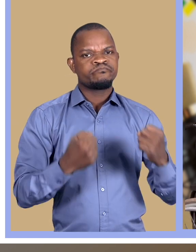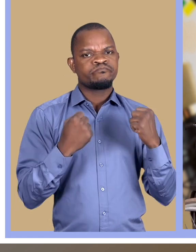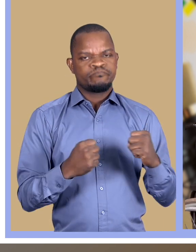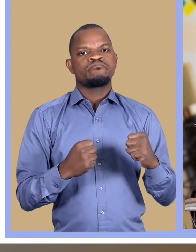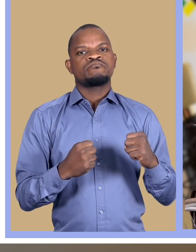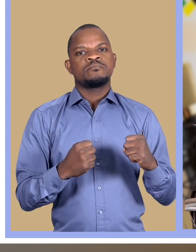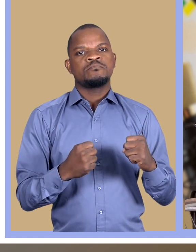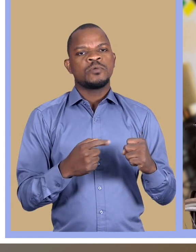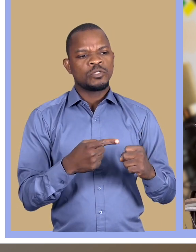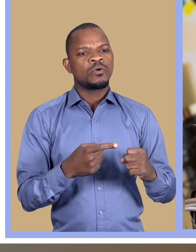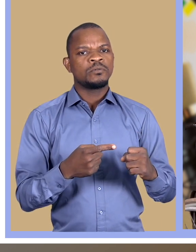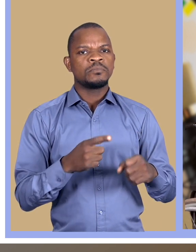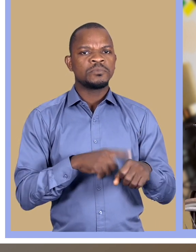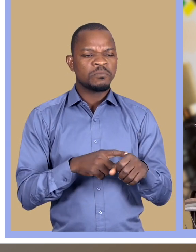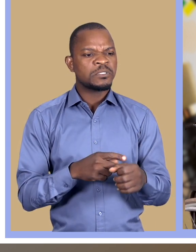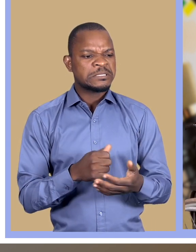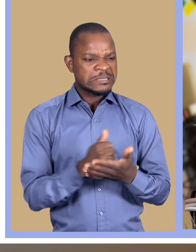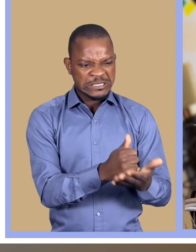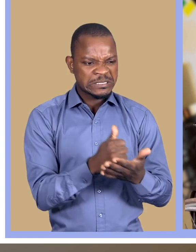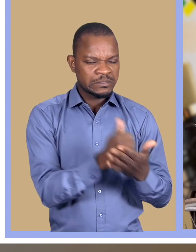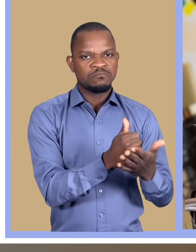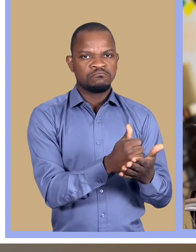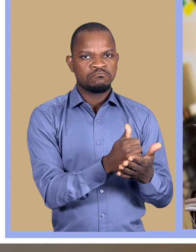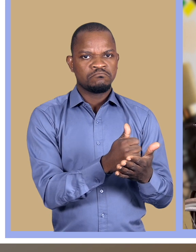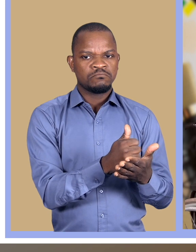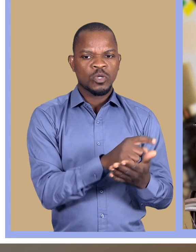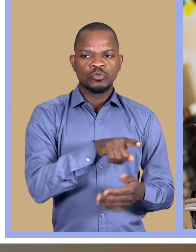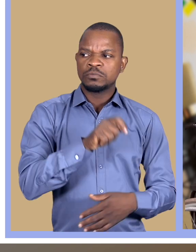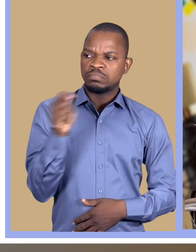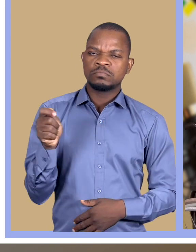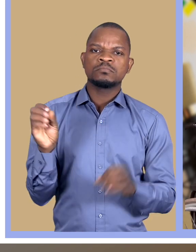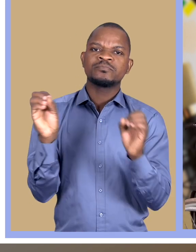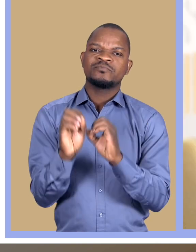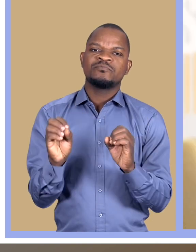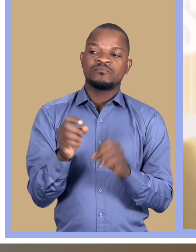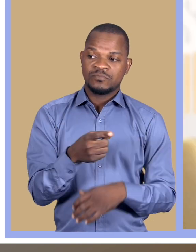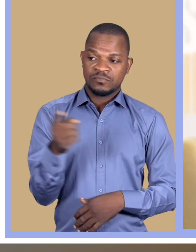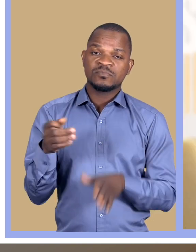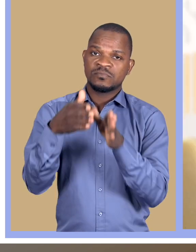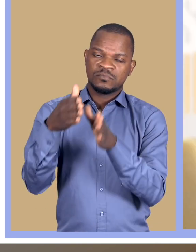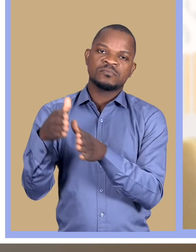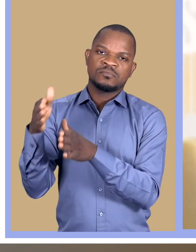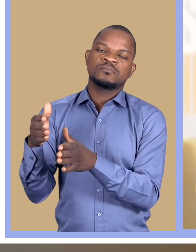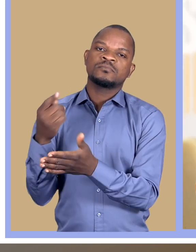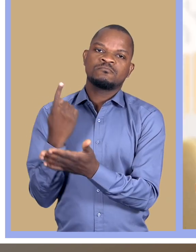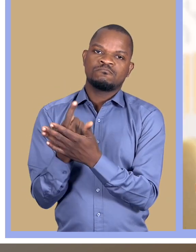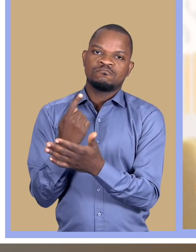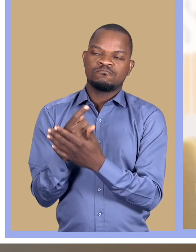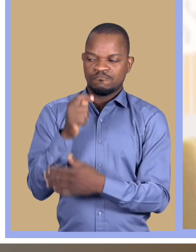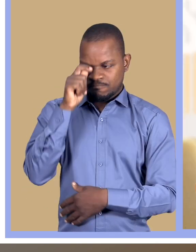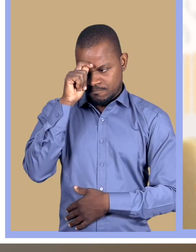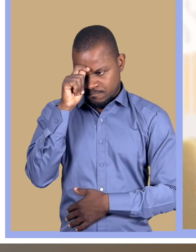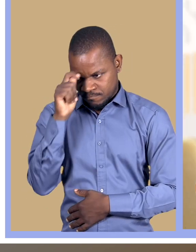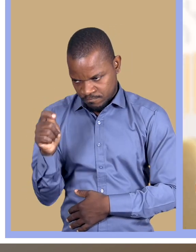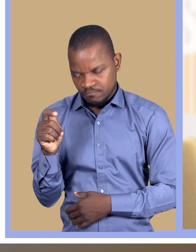tempo a custo zero. Então, para mim, estas pessoas merecem todos os tipos de elogios e aplausos e